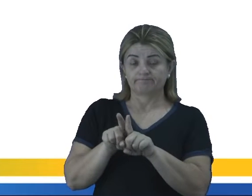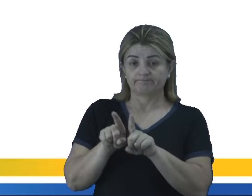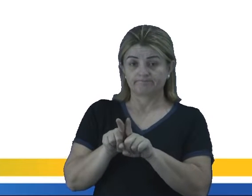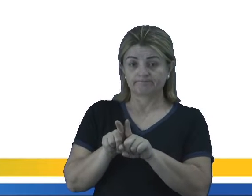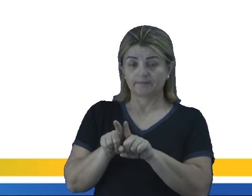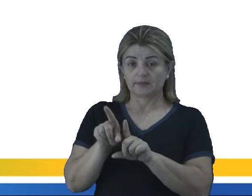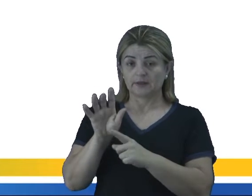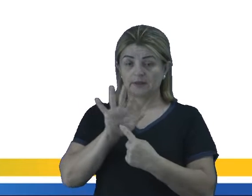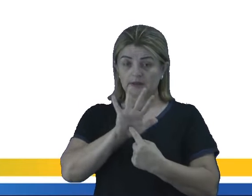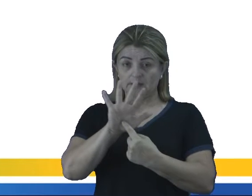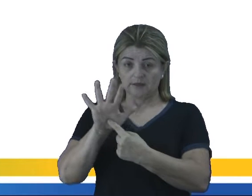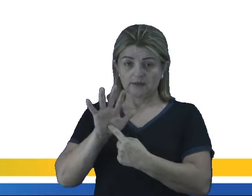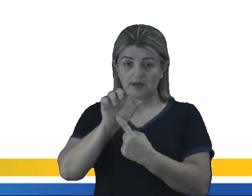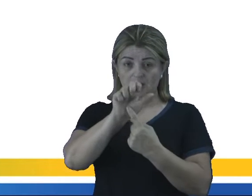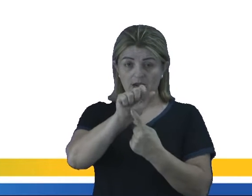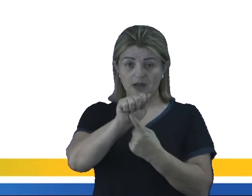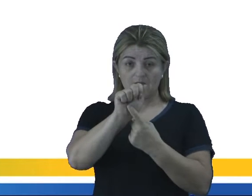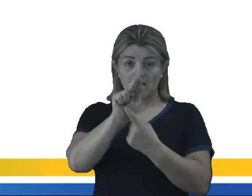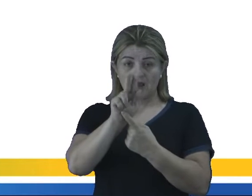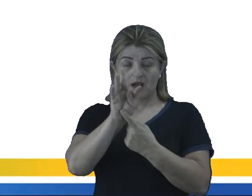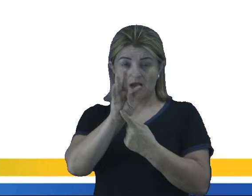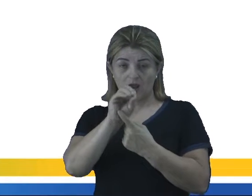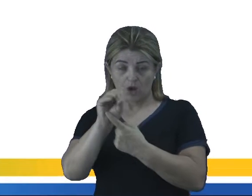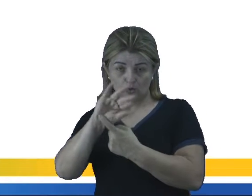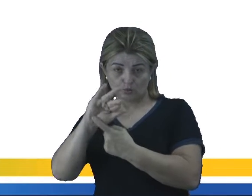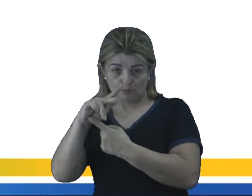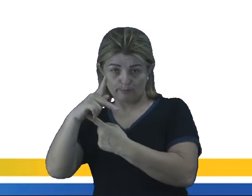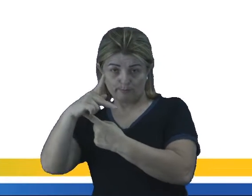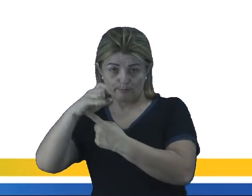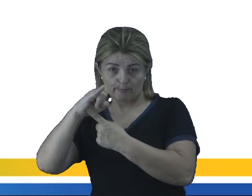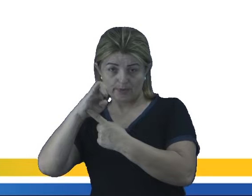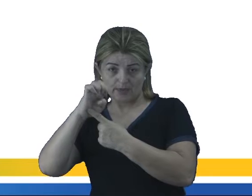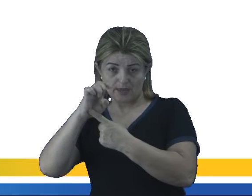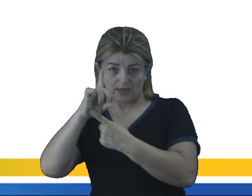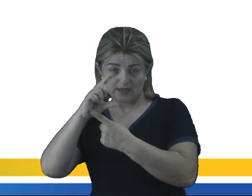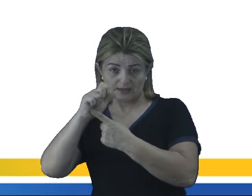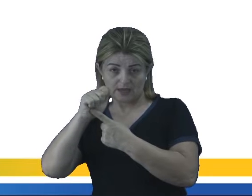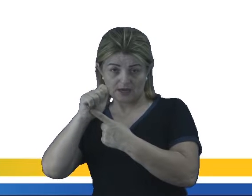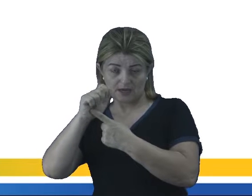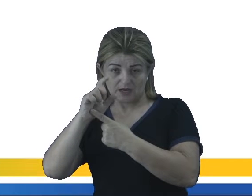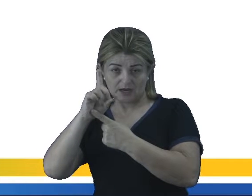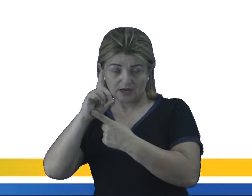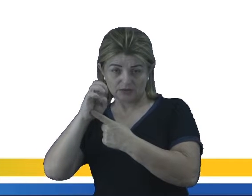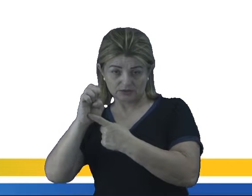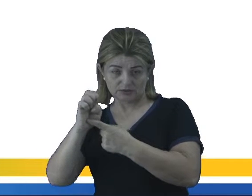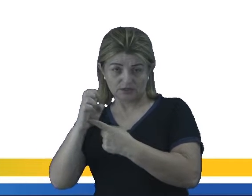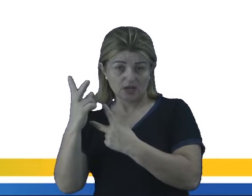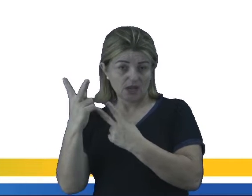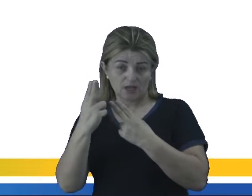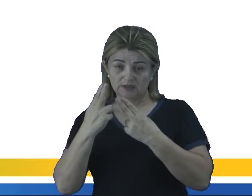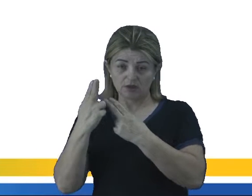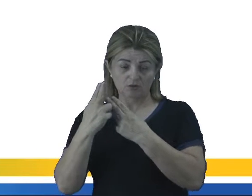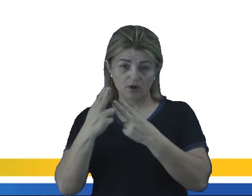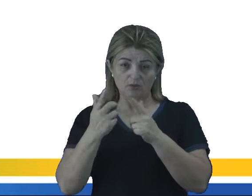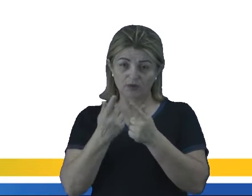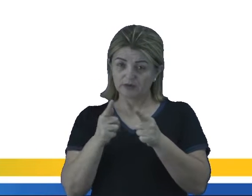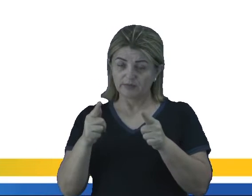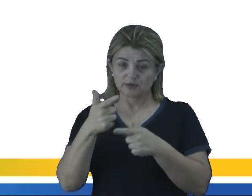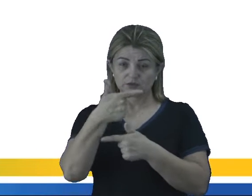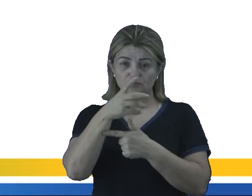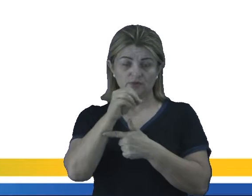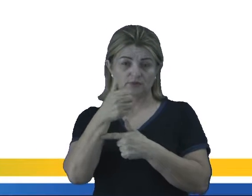Vamos então fazer a leitura? Olha só. Já da morte, o palor me cobre o